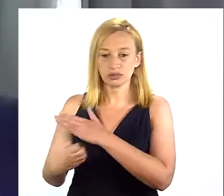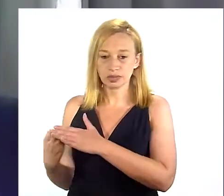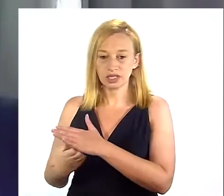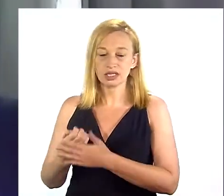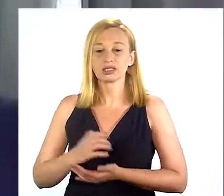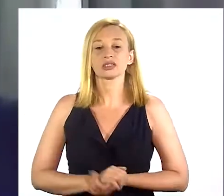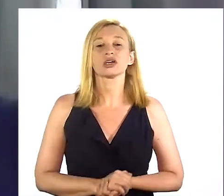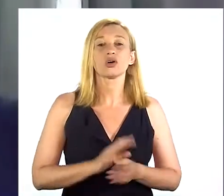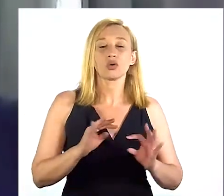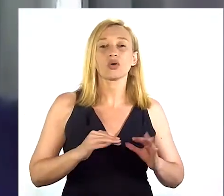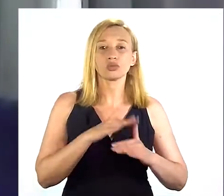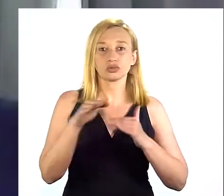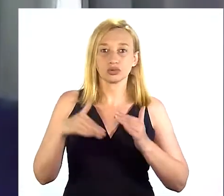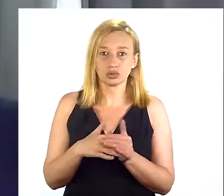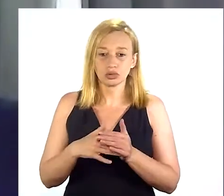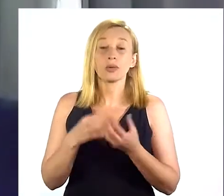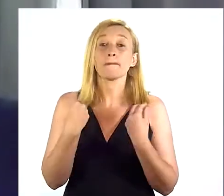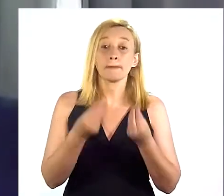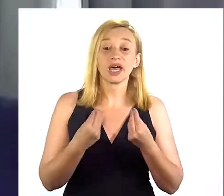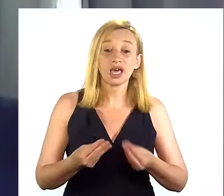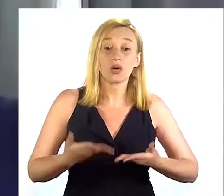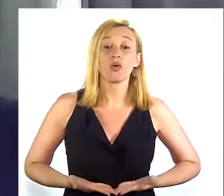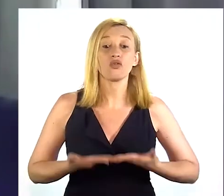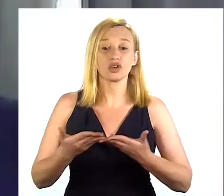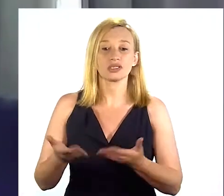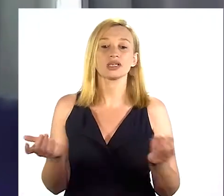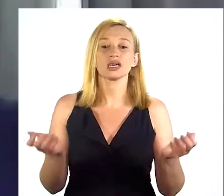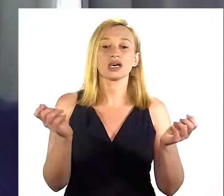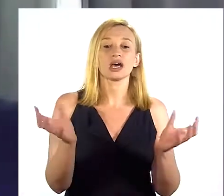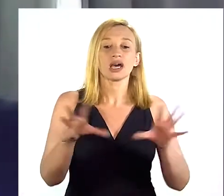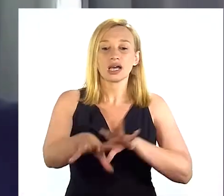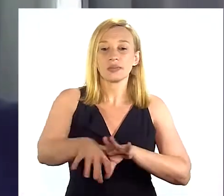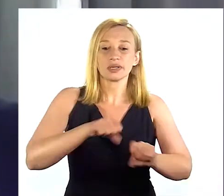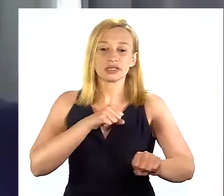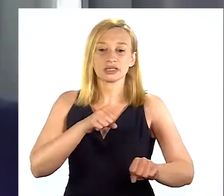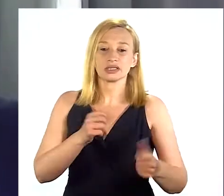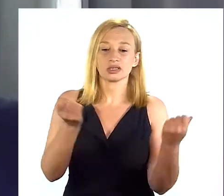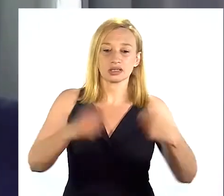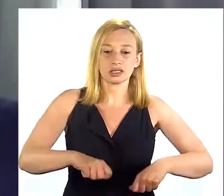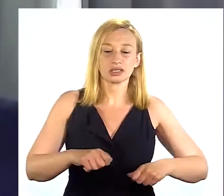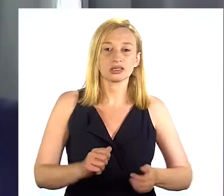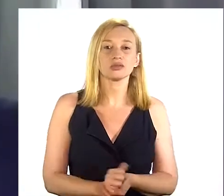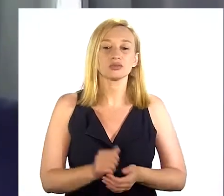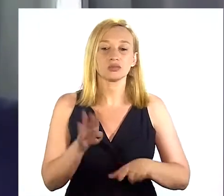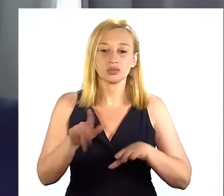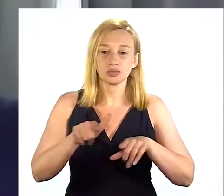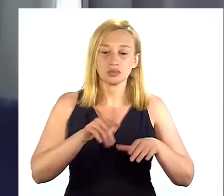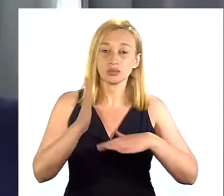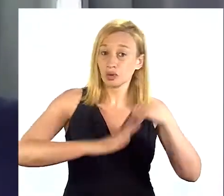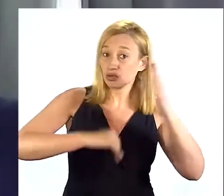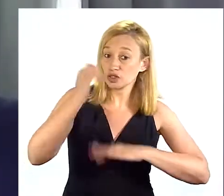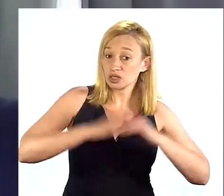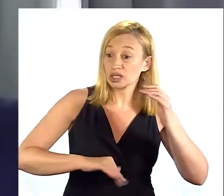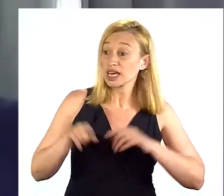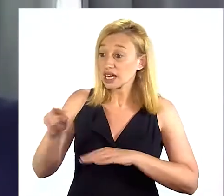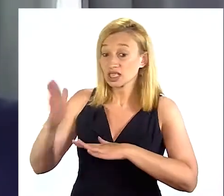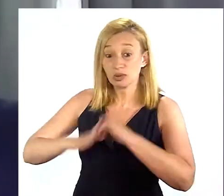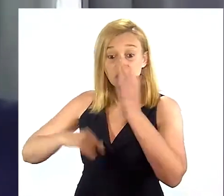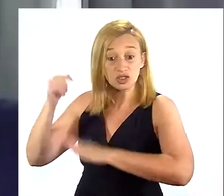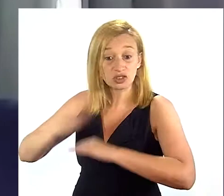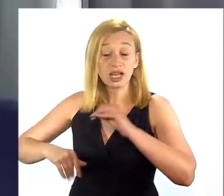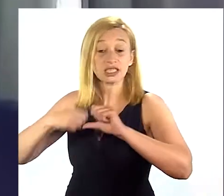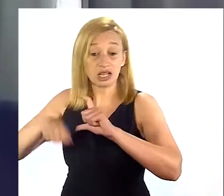ou seja, o Sistema S como um todo, para o quê? Oferecer a capacitação profissional para aqueles profissionais